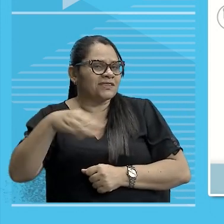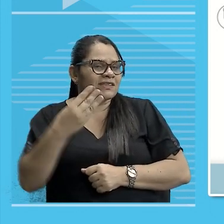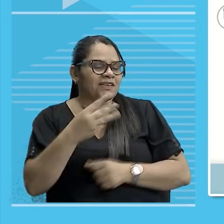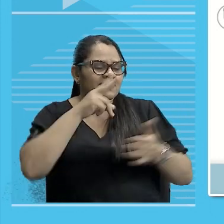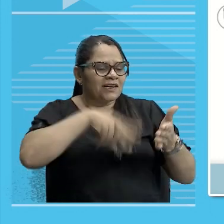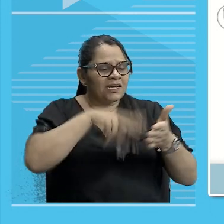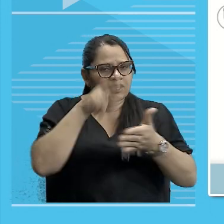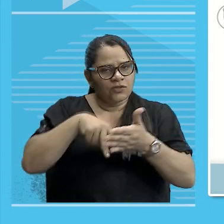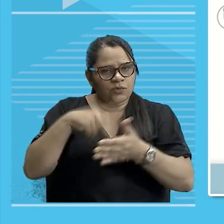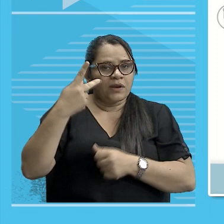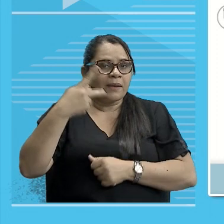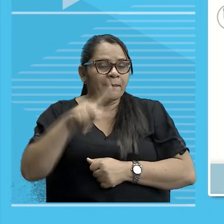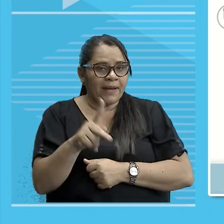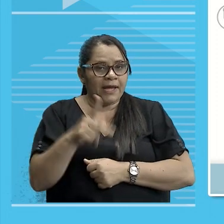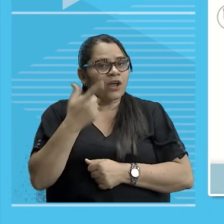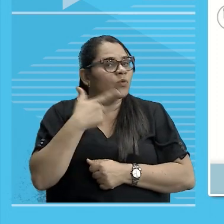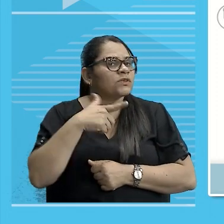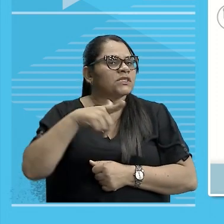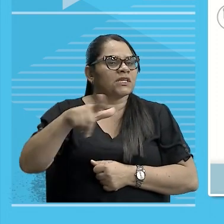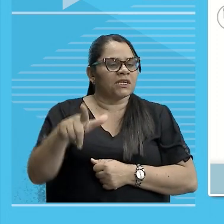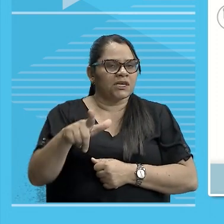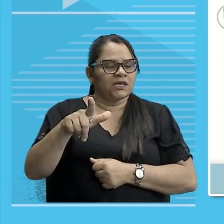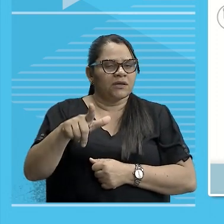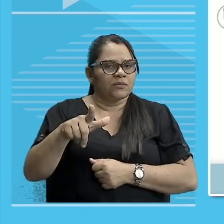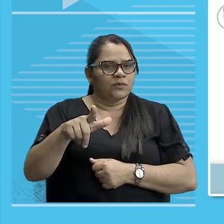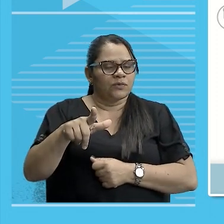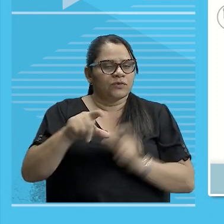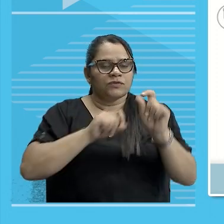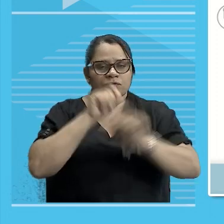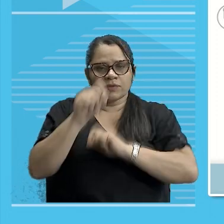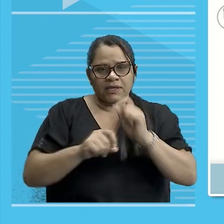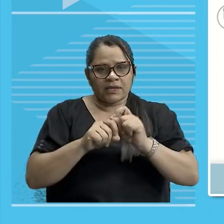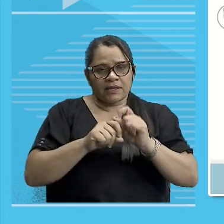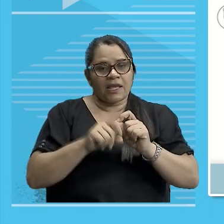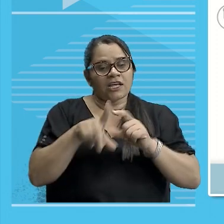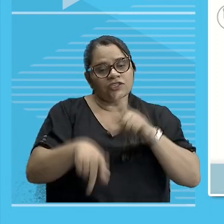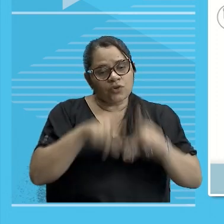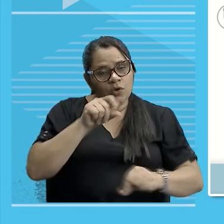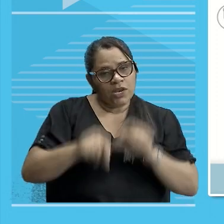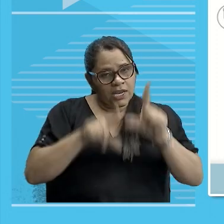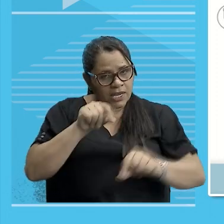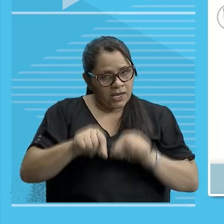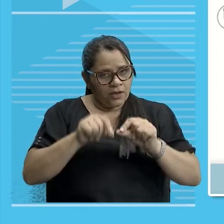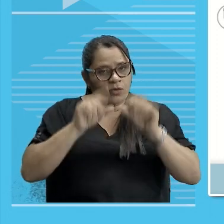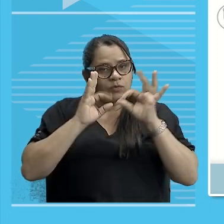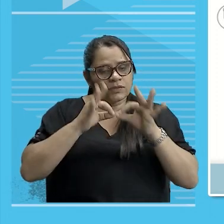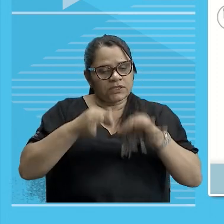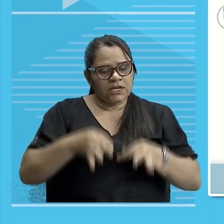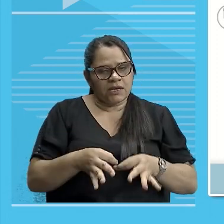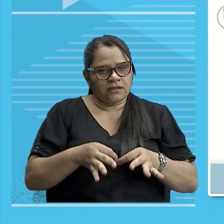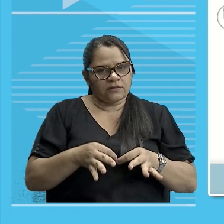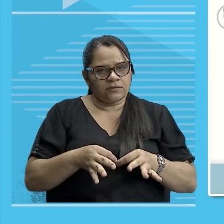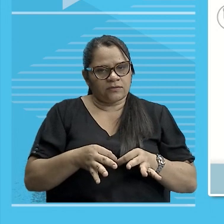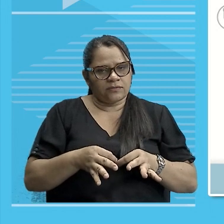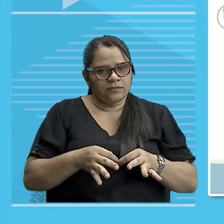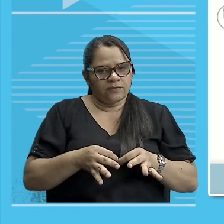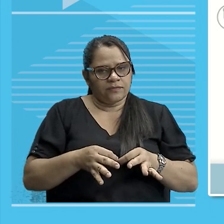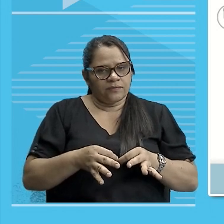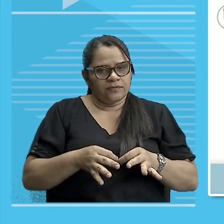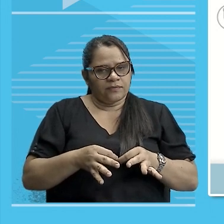para que possamos ser mais assertivo nessa questão ok